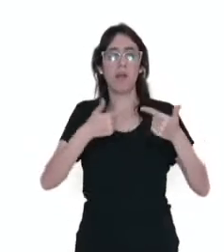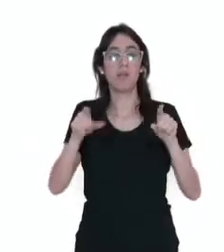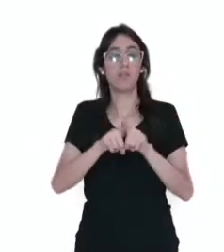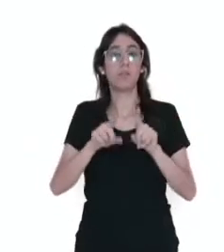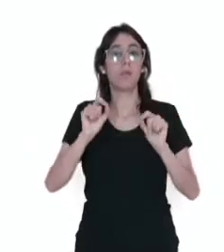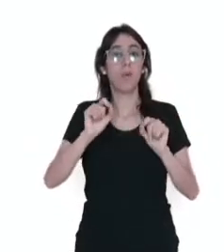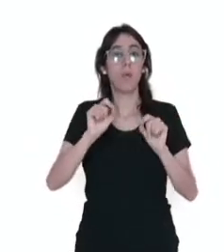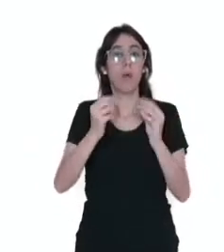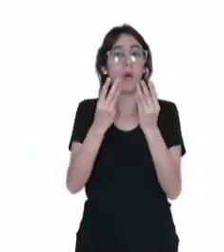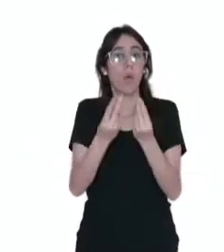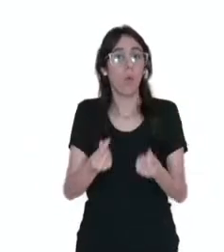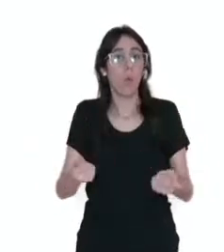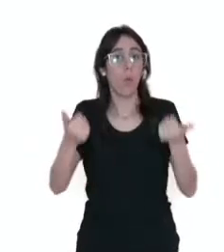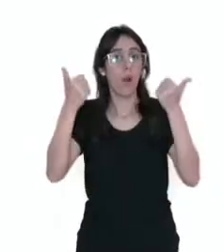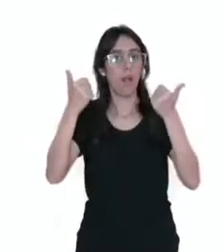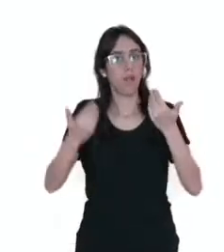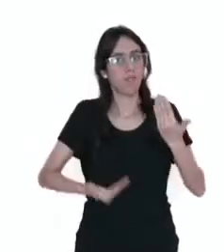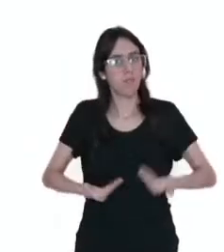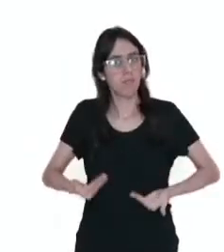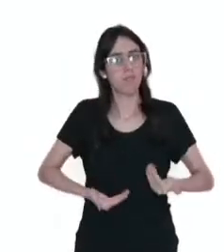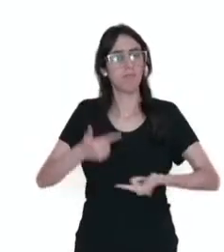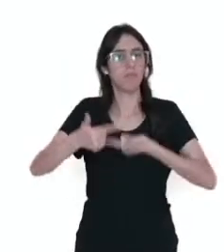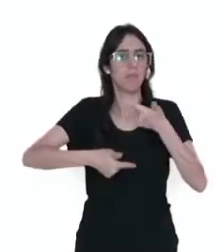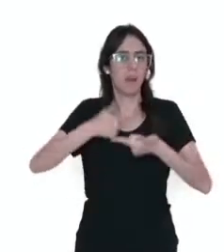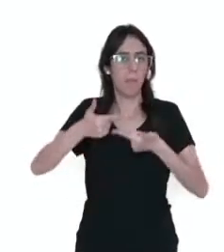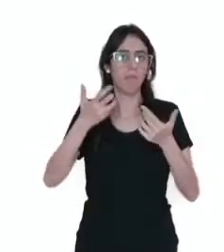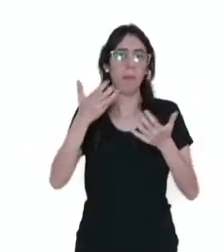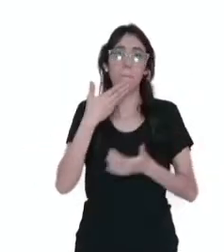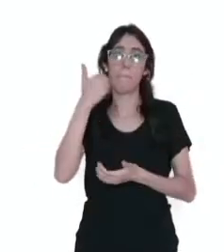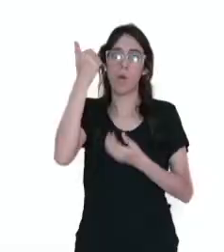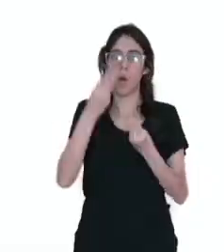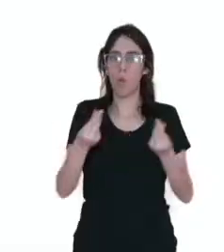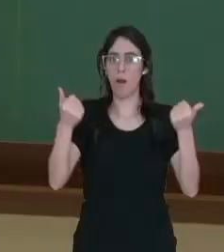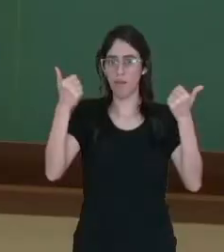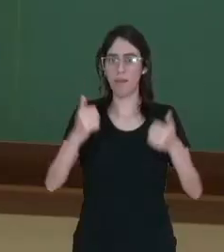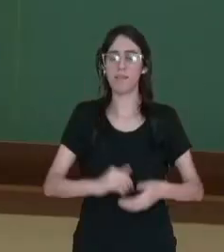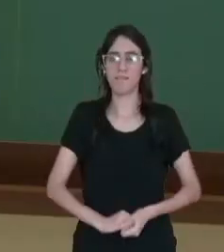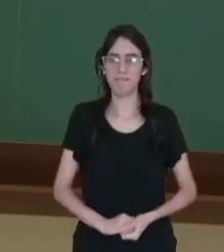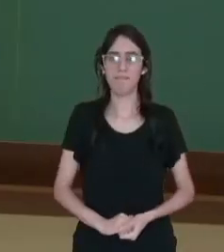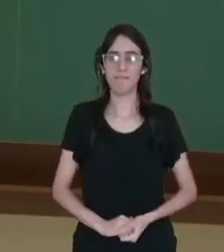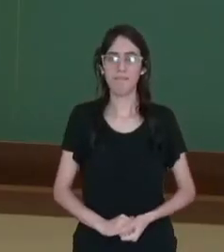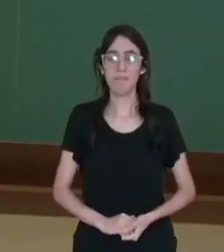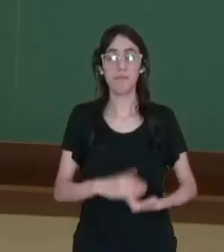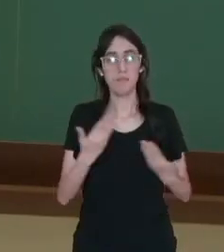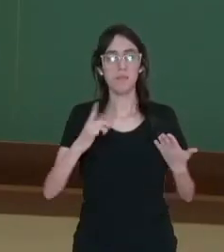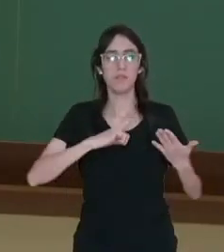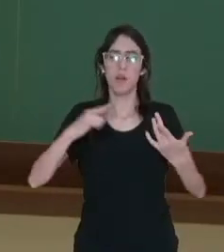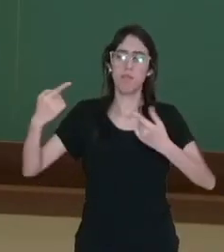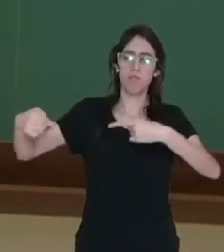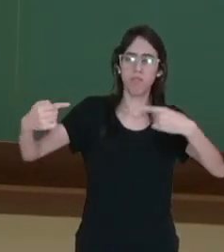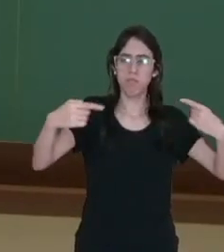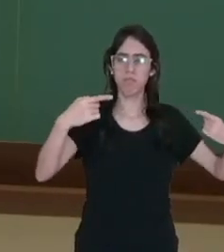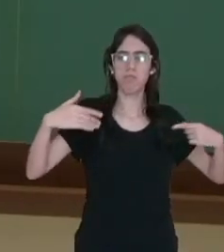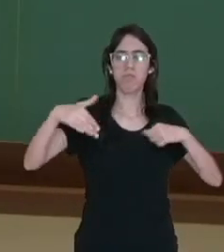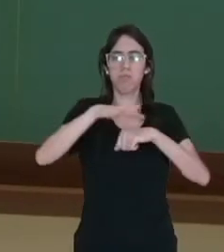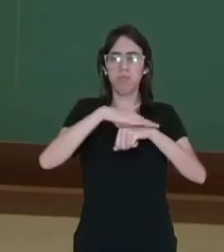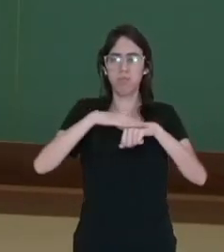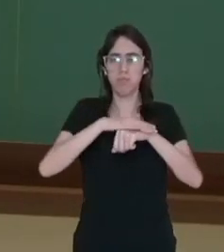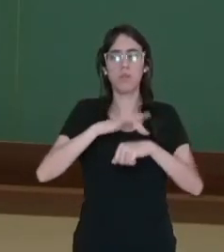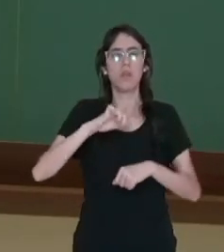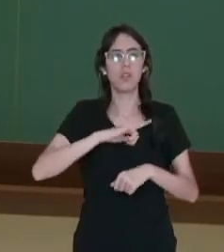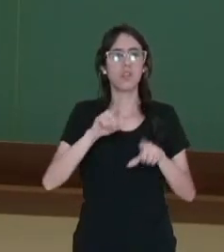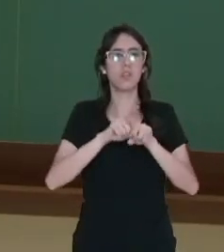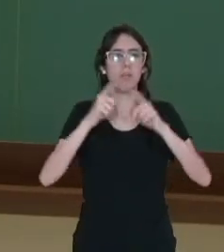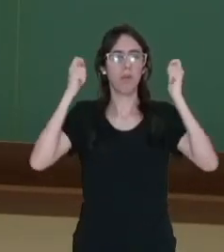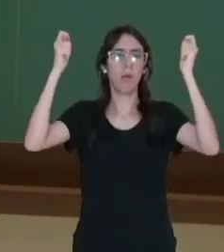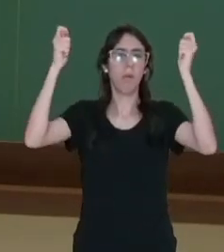pela qualidade dos serviços que chegariam até a população. Dentre esses debates, vários protestos, como esse que aparece